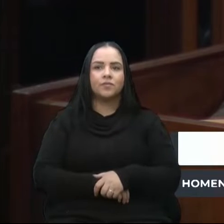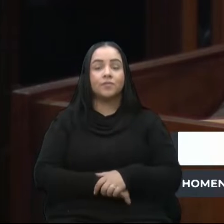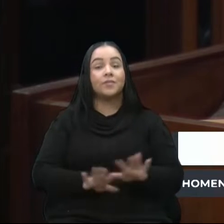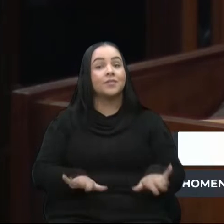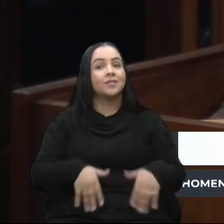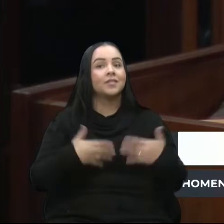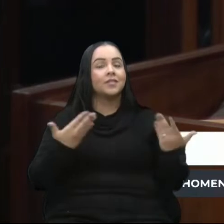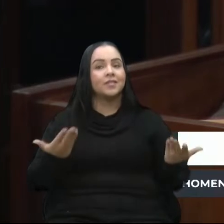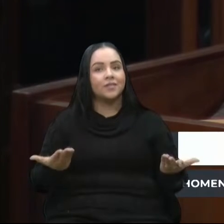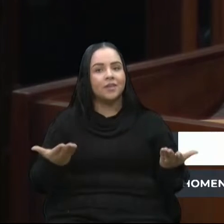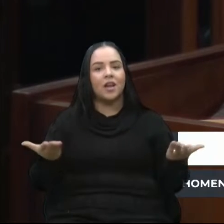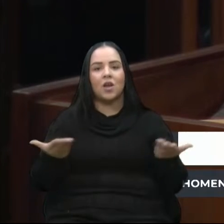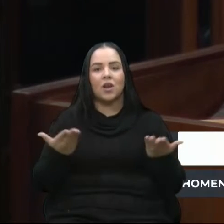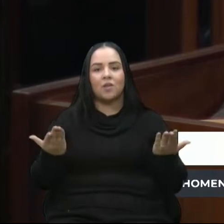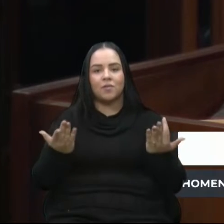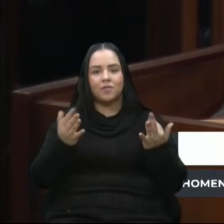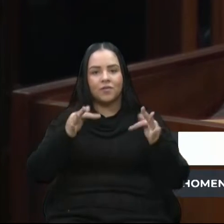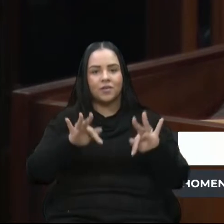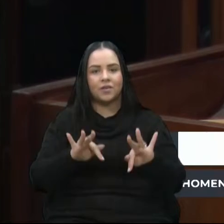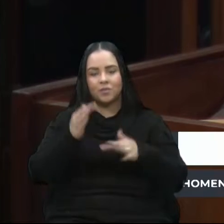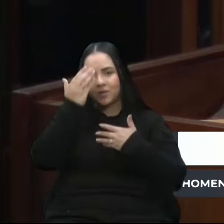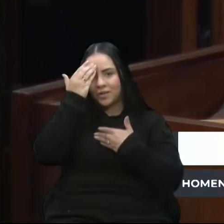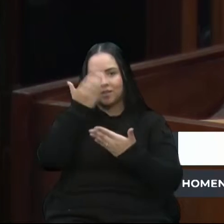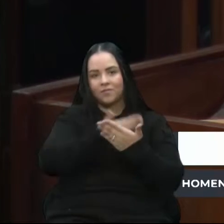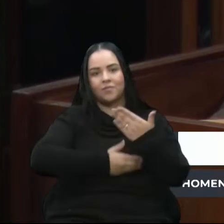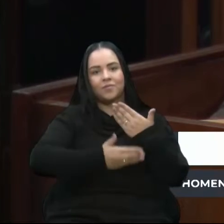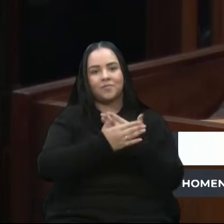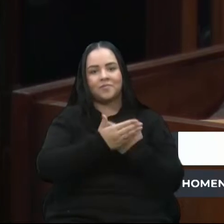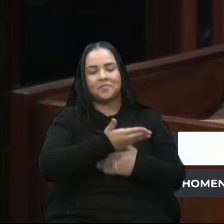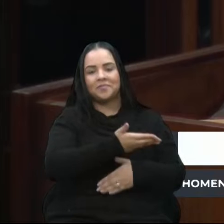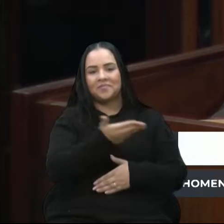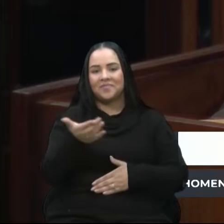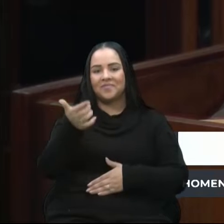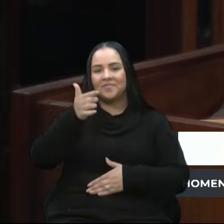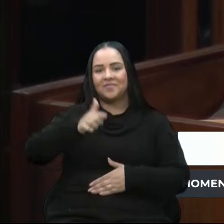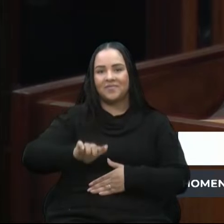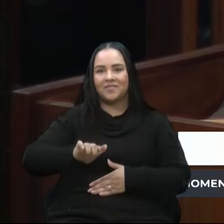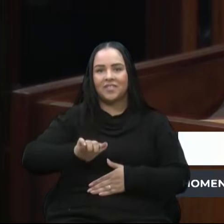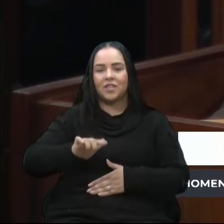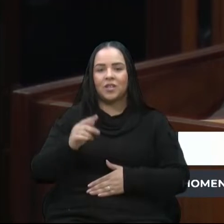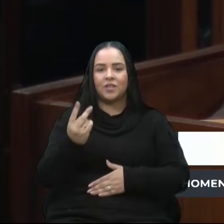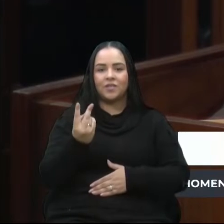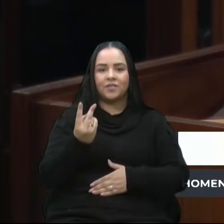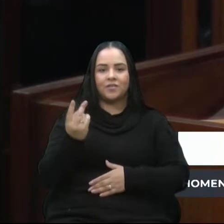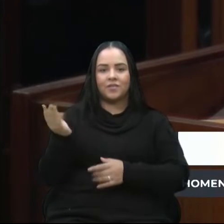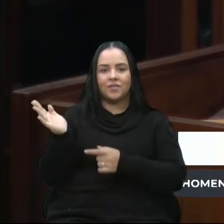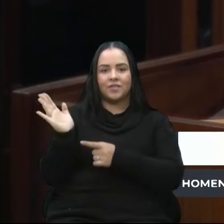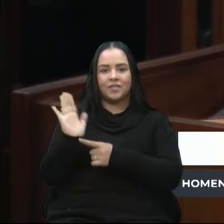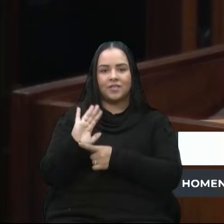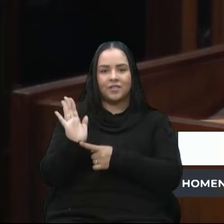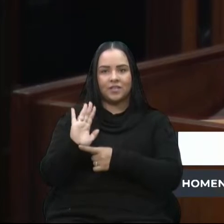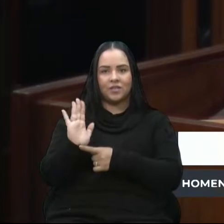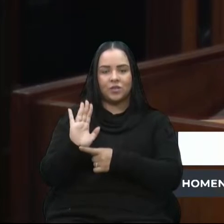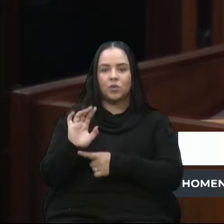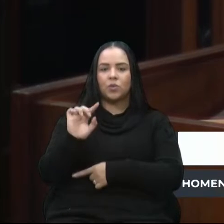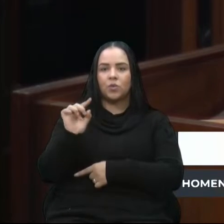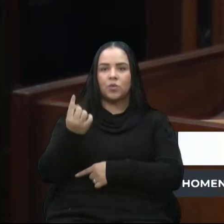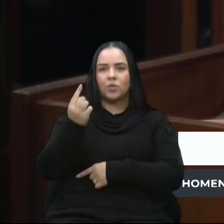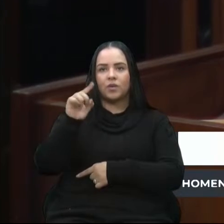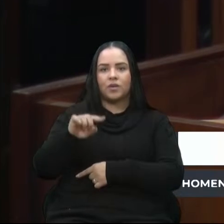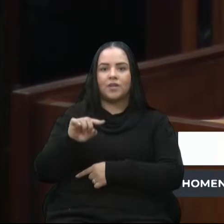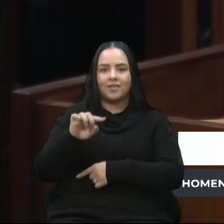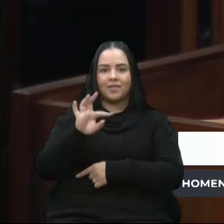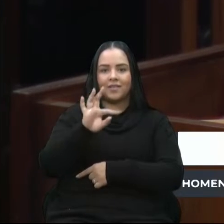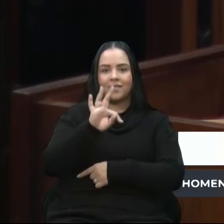Então, para encerrar, agradecer a todos de novo. Vamos rodar 2 videozinhos. Um é o Italiano